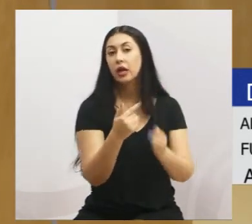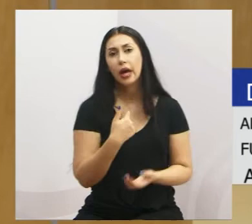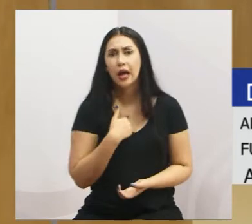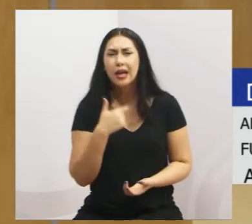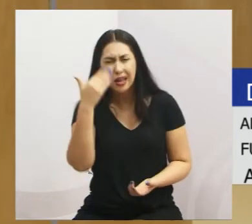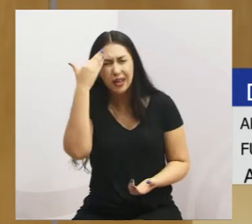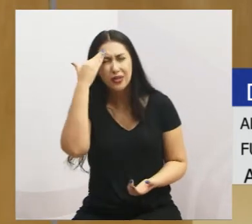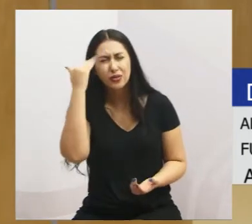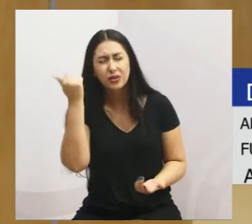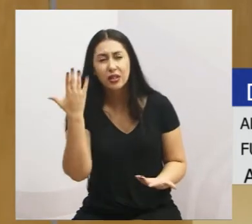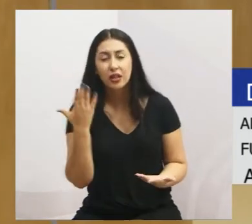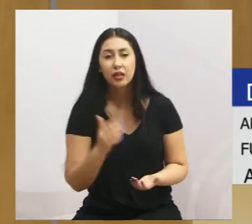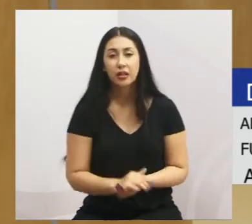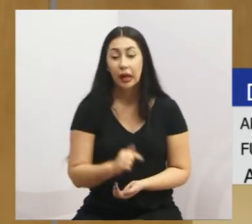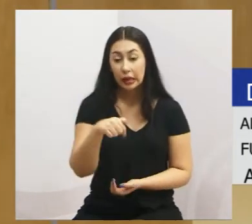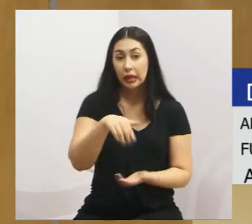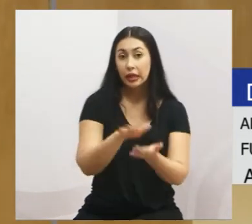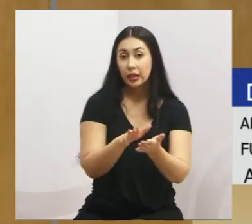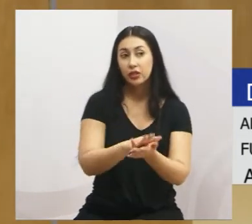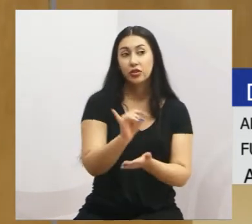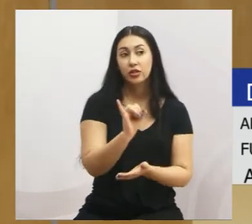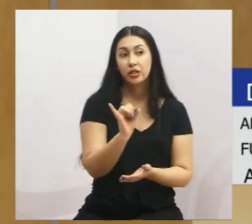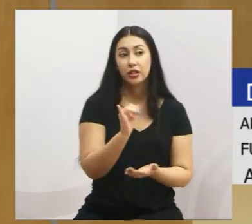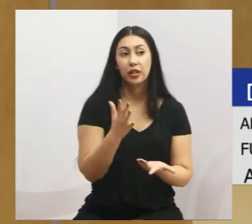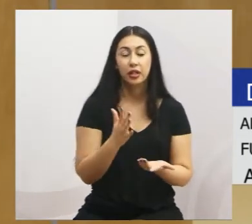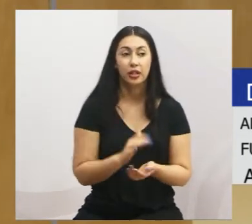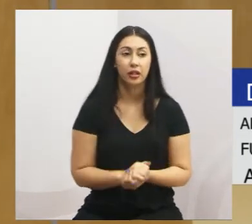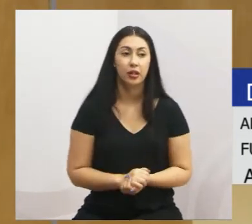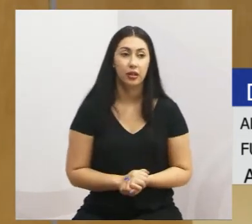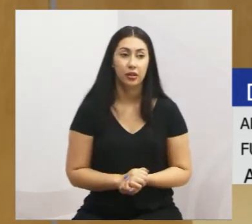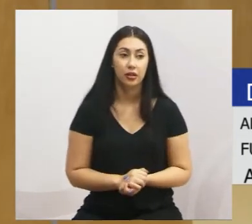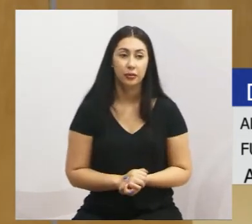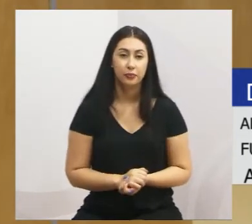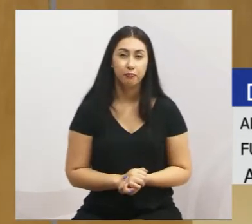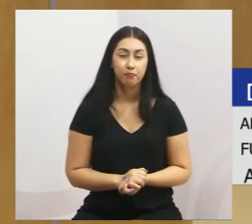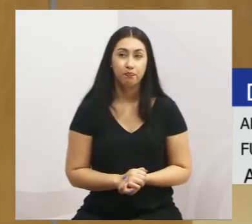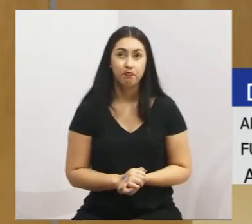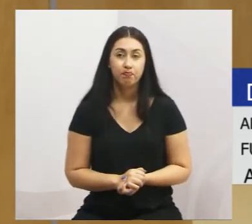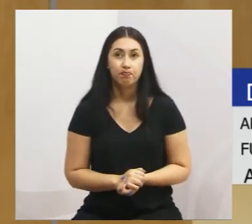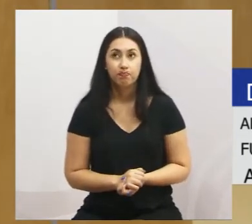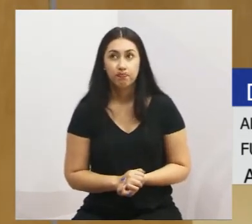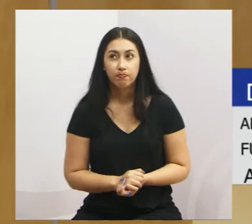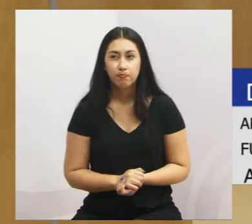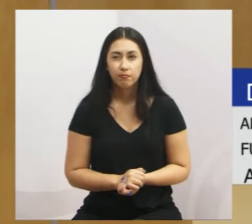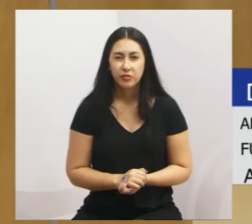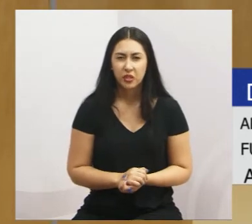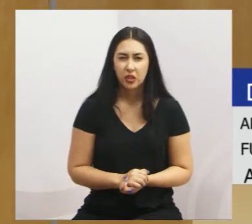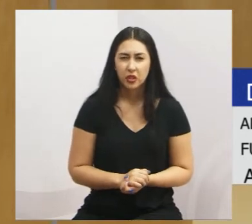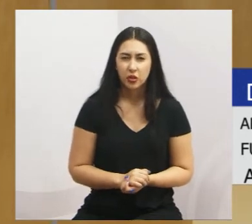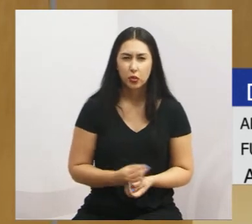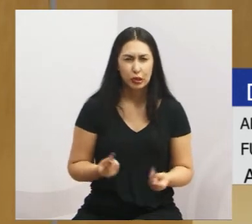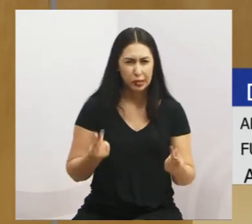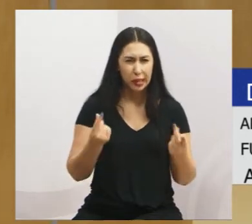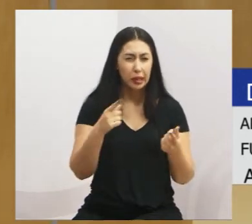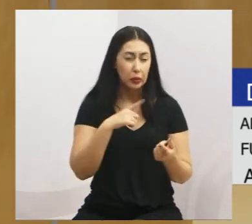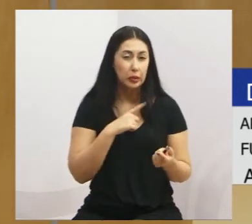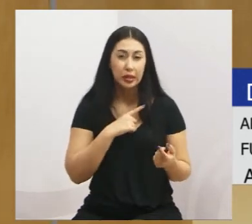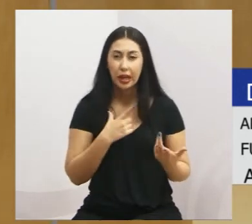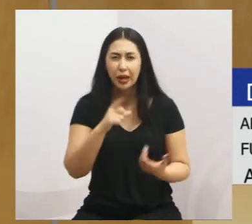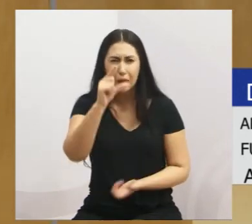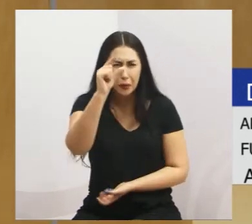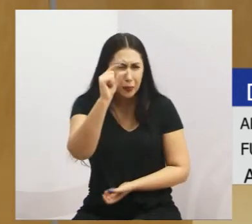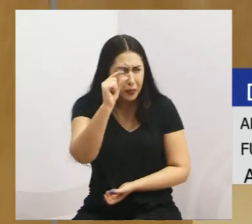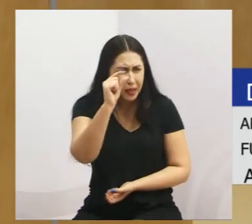reconheço que o município, no que pertine, no que concerne a verba habitacional, é